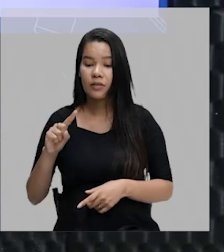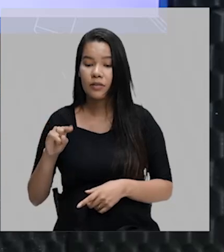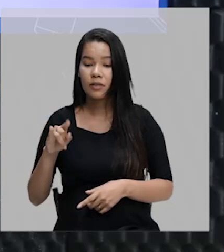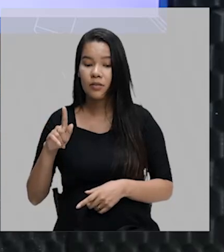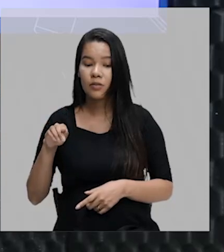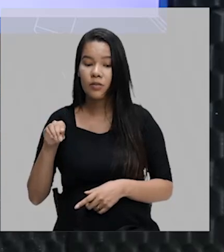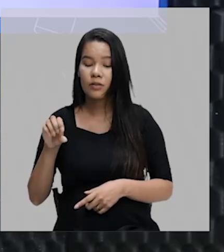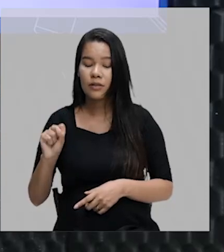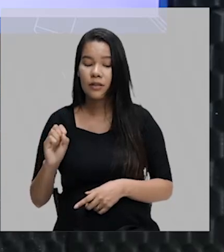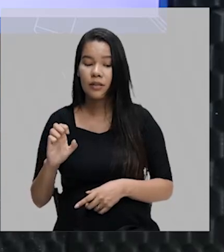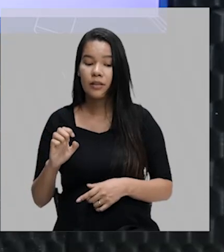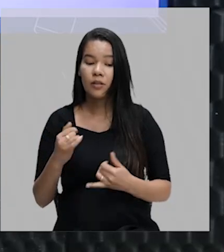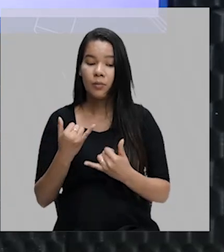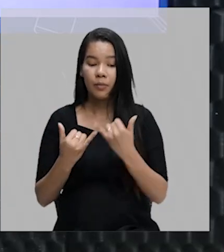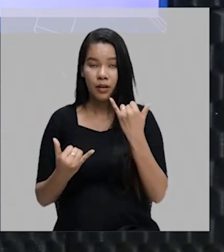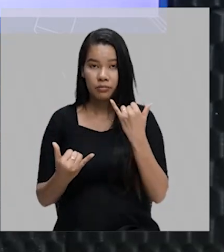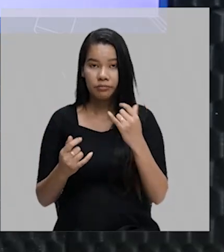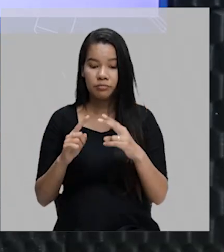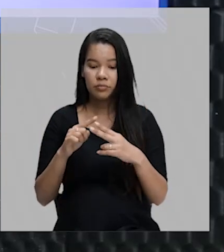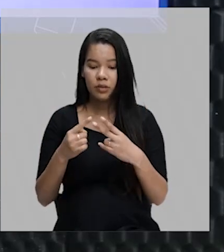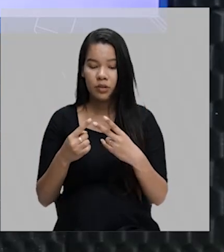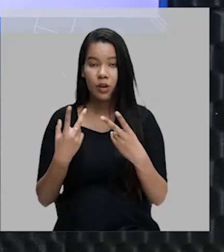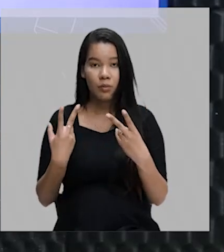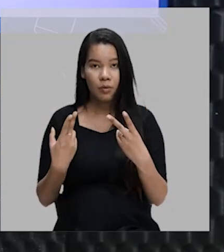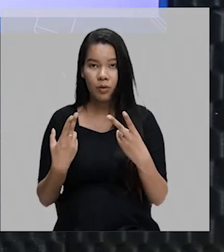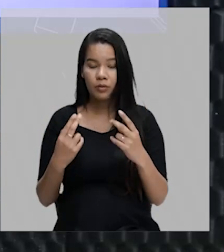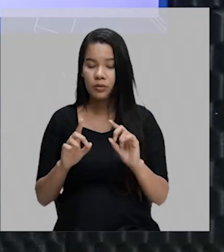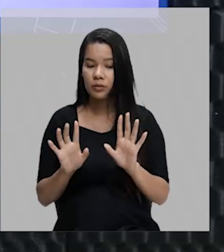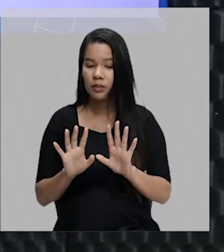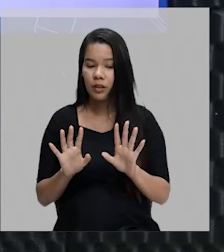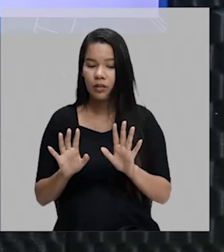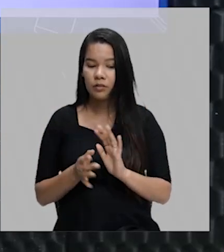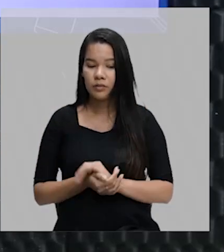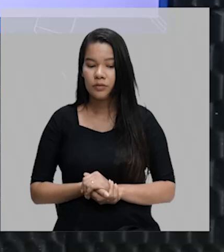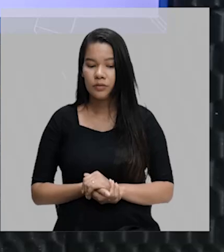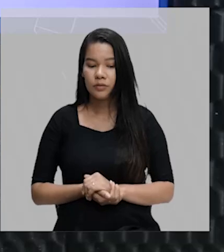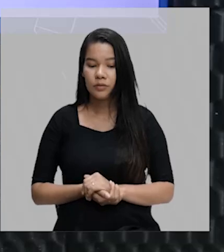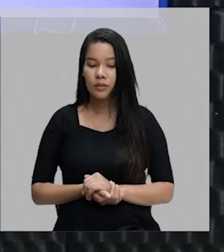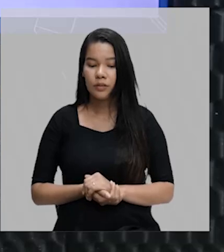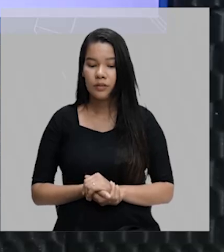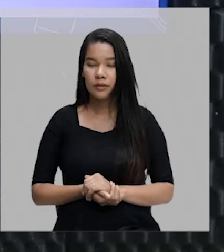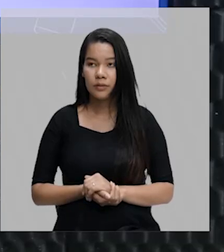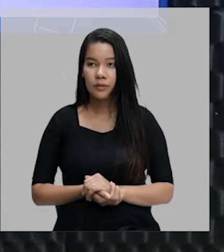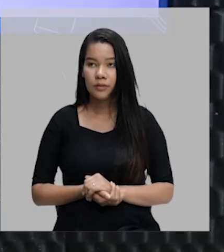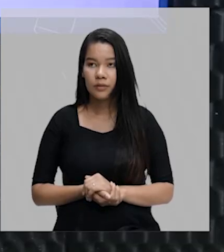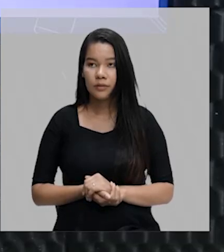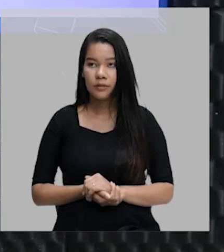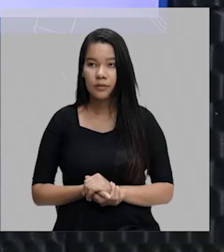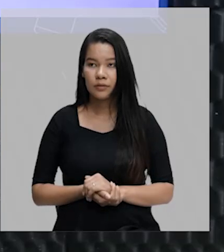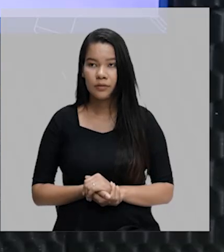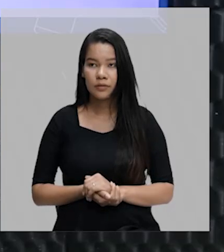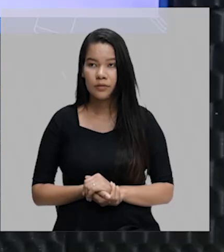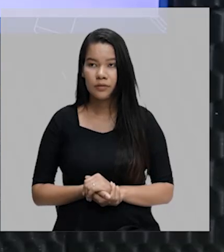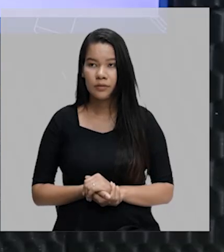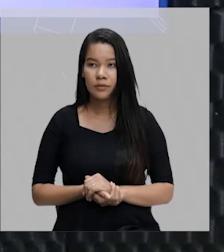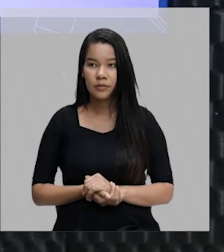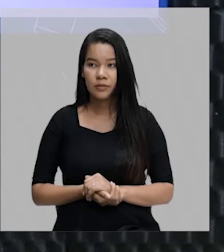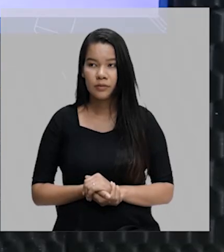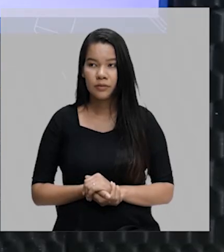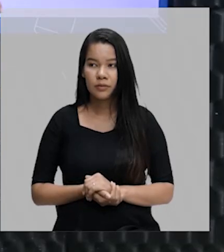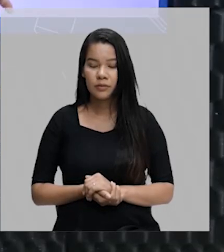É o grau de quantidade de genes em heterozigose que os indivíduos apresentarão.